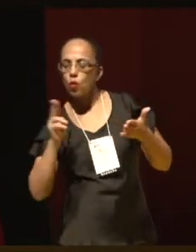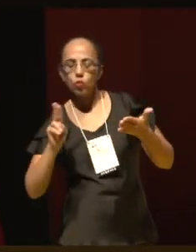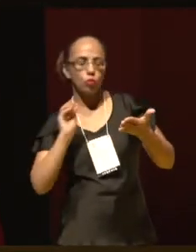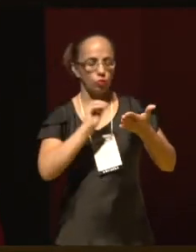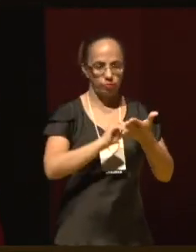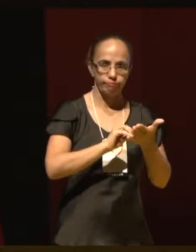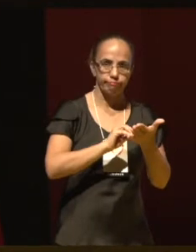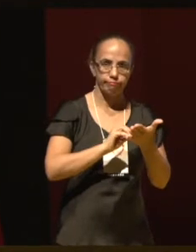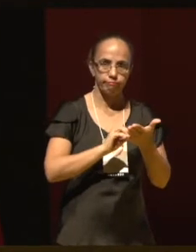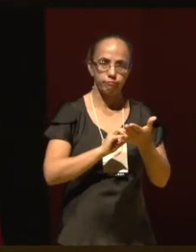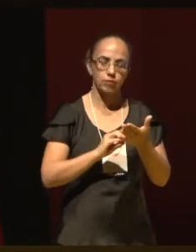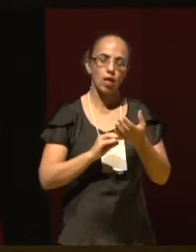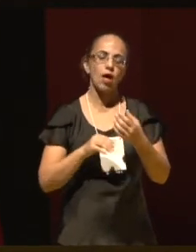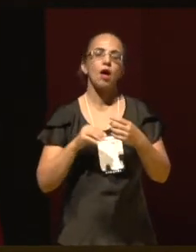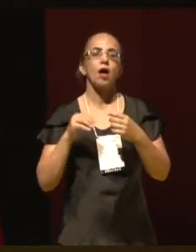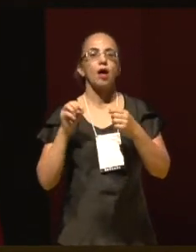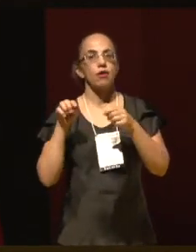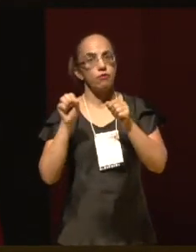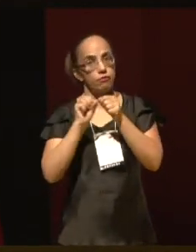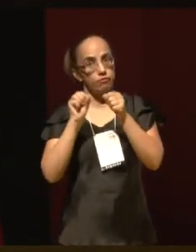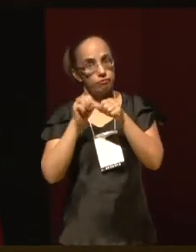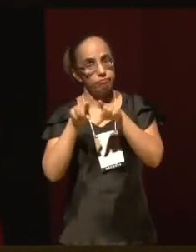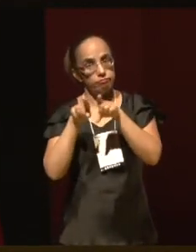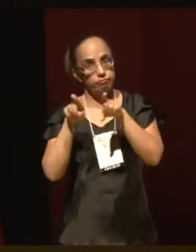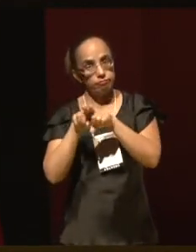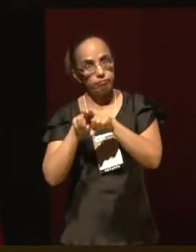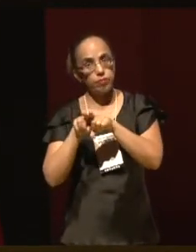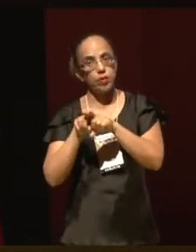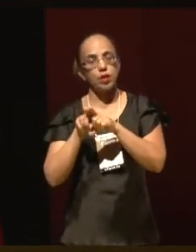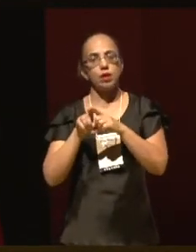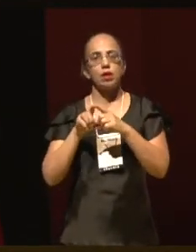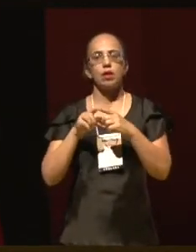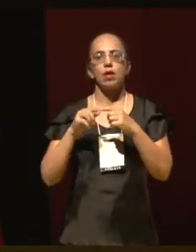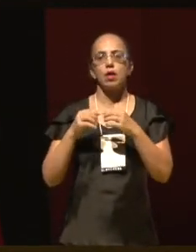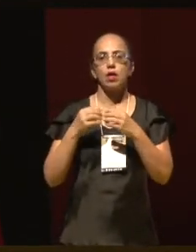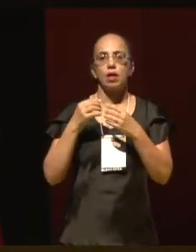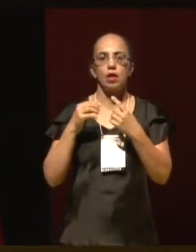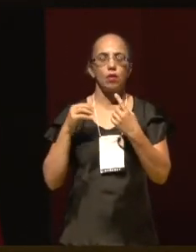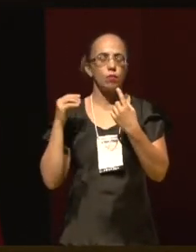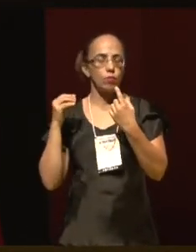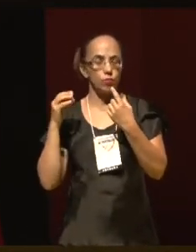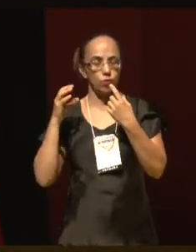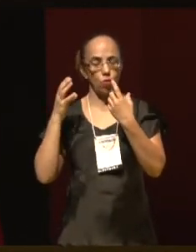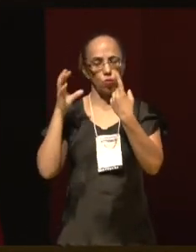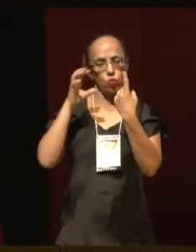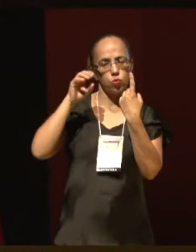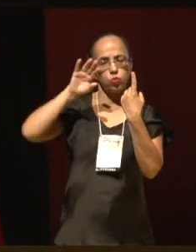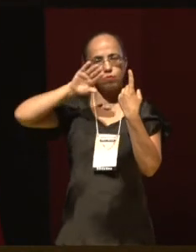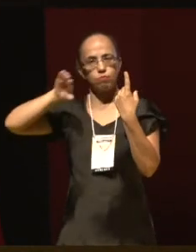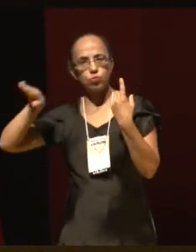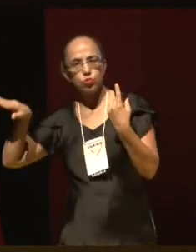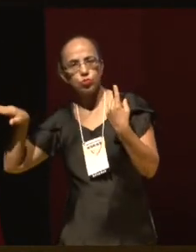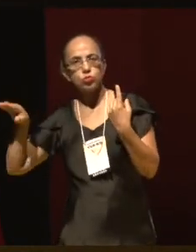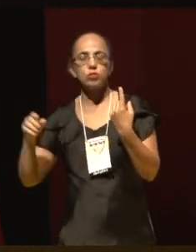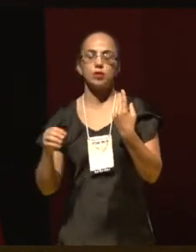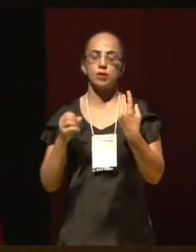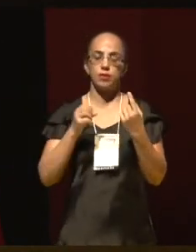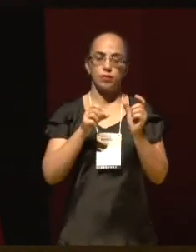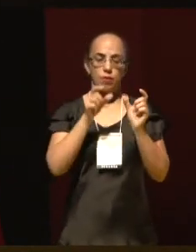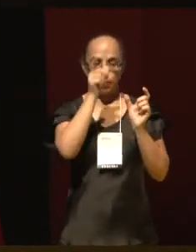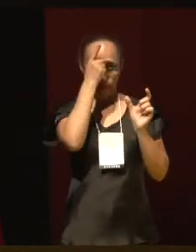Processo desobsessivo, sem a presença do paciente. Terapia